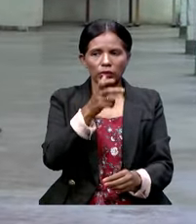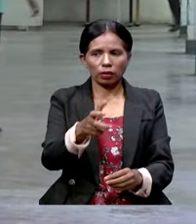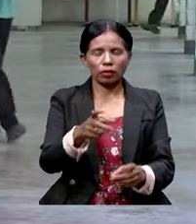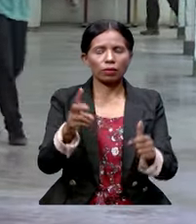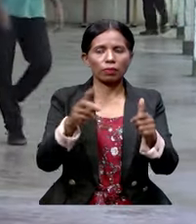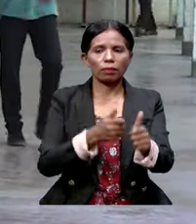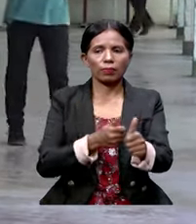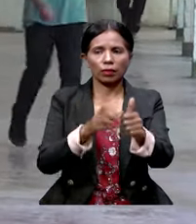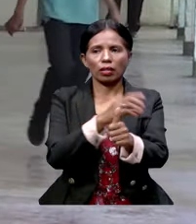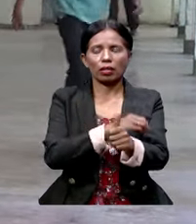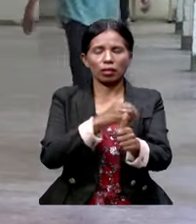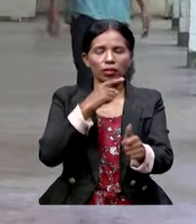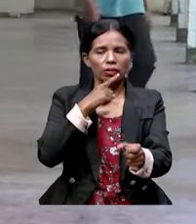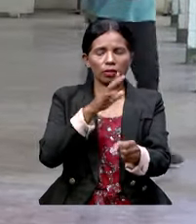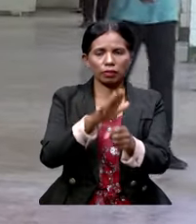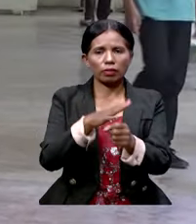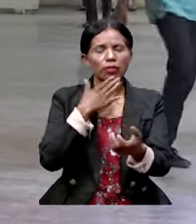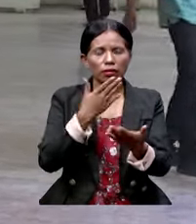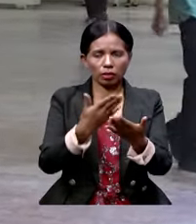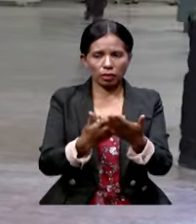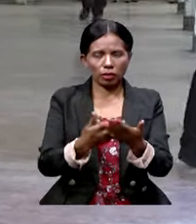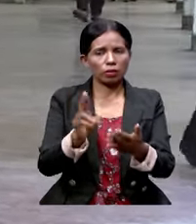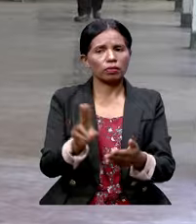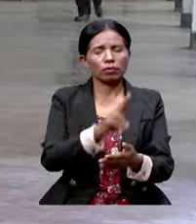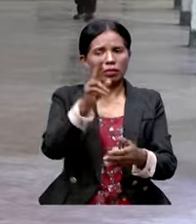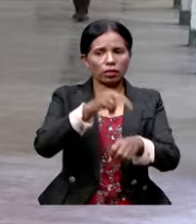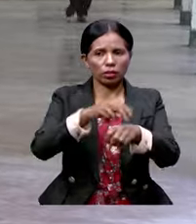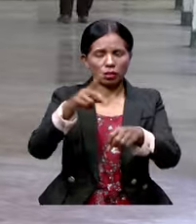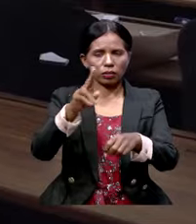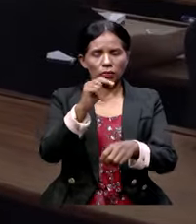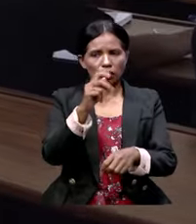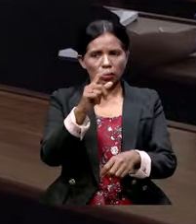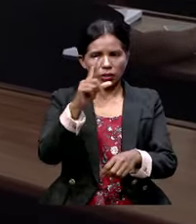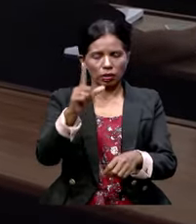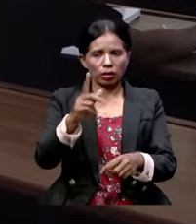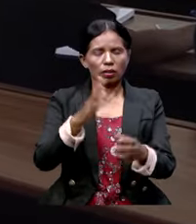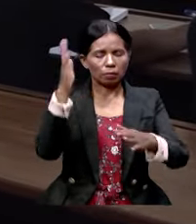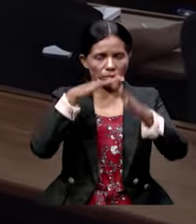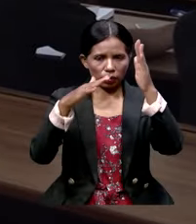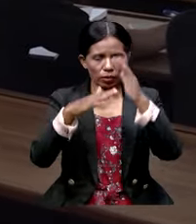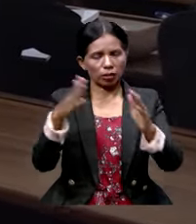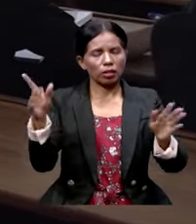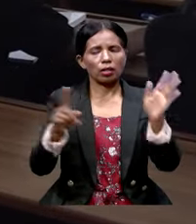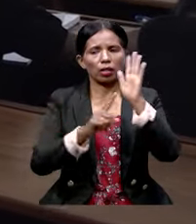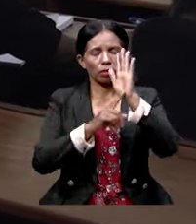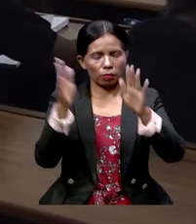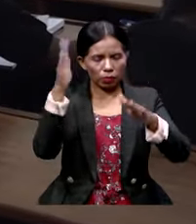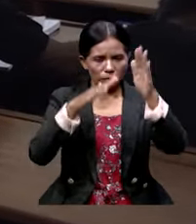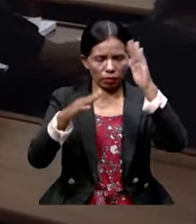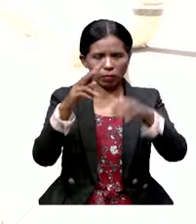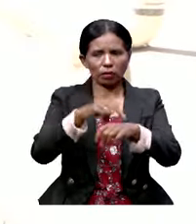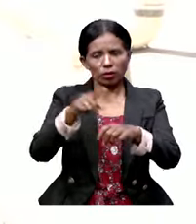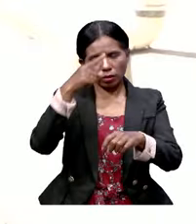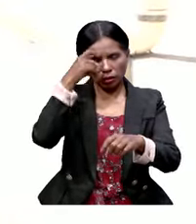assunto académico no garantia qualidade e Universidade Nacional Timor-Lorsai. Problema refere saio no problema nacional.